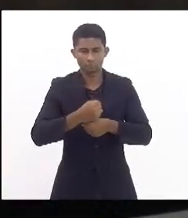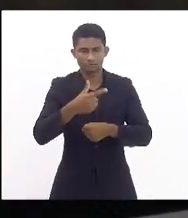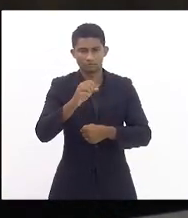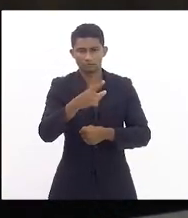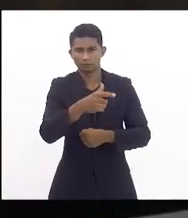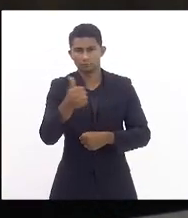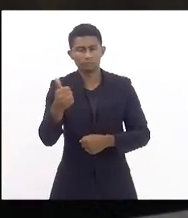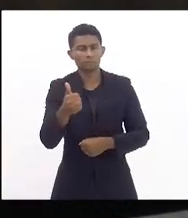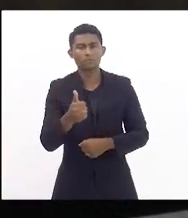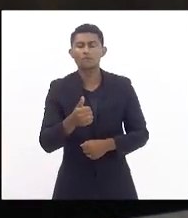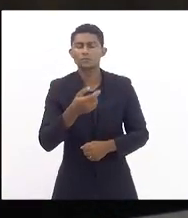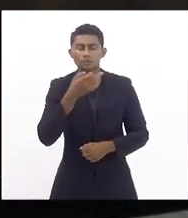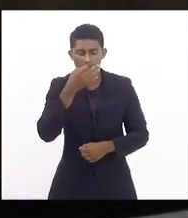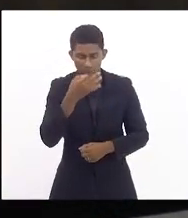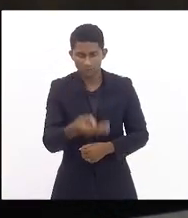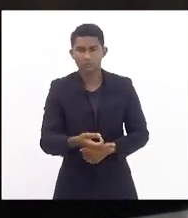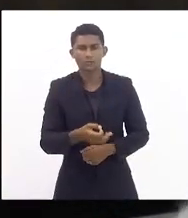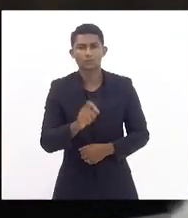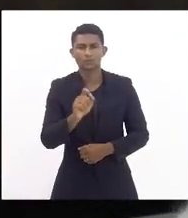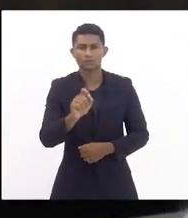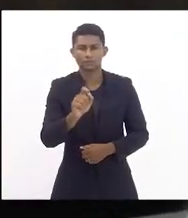parecer é